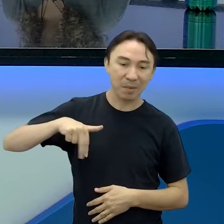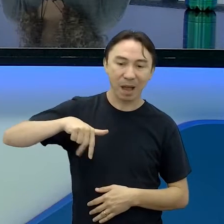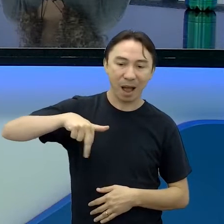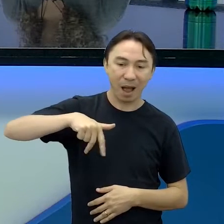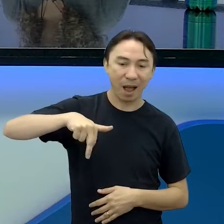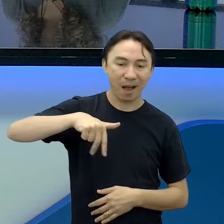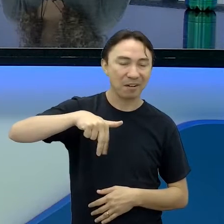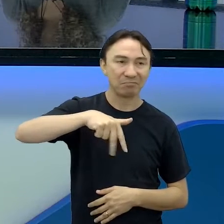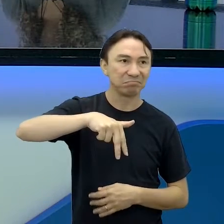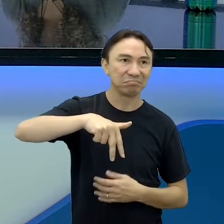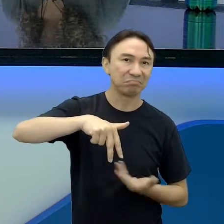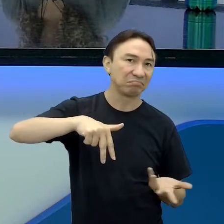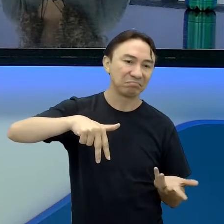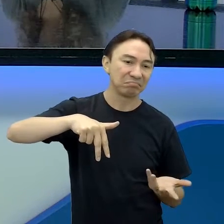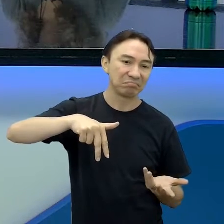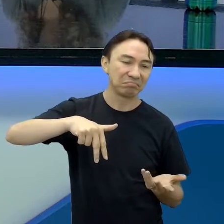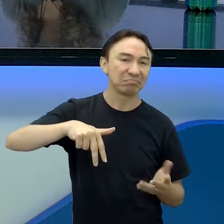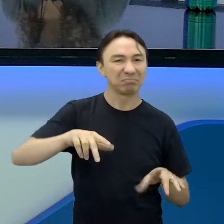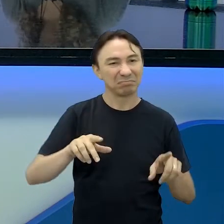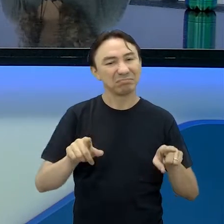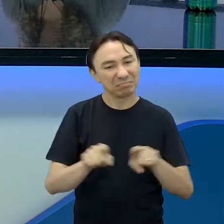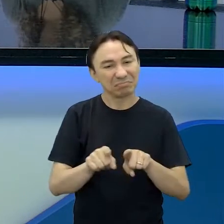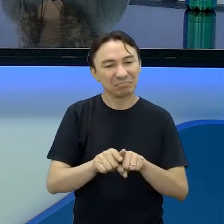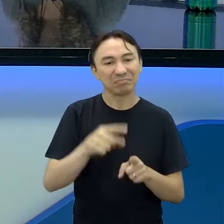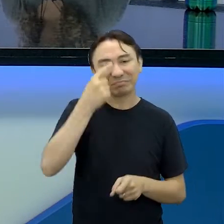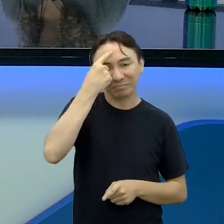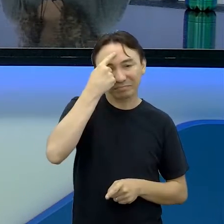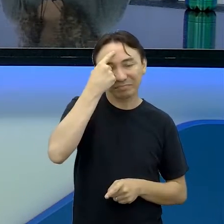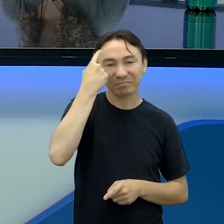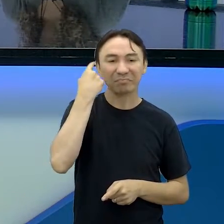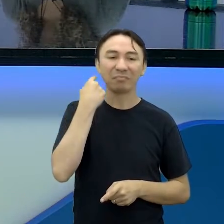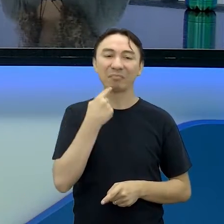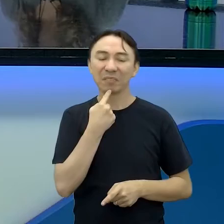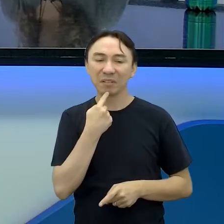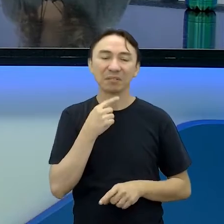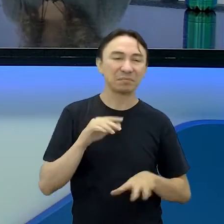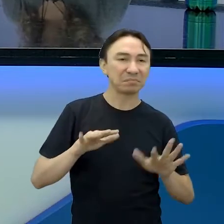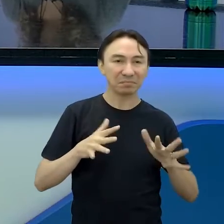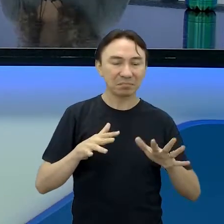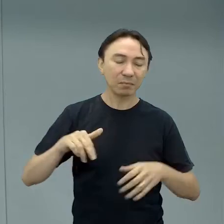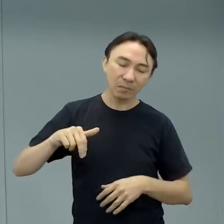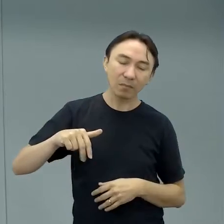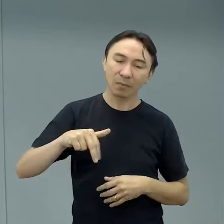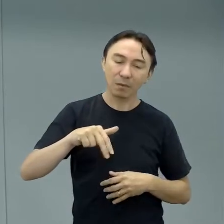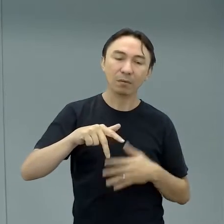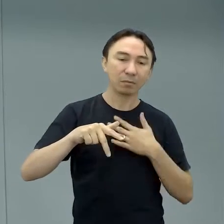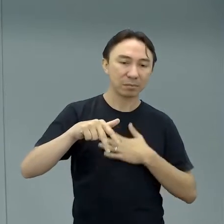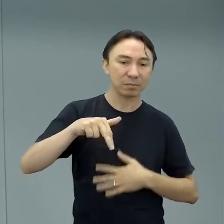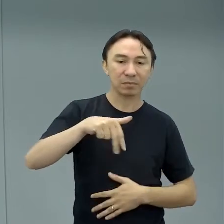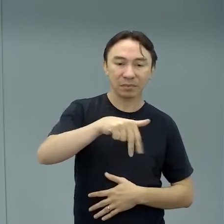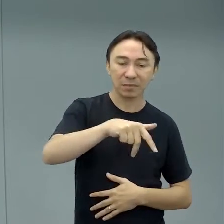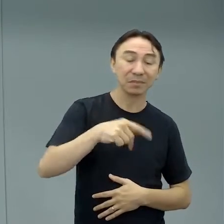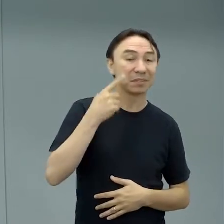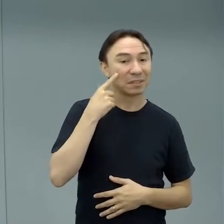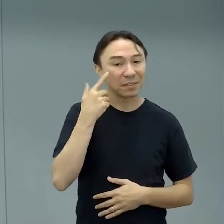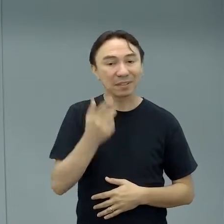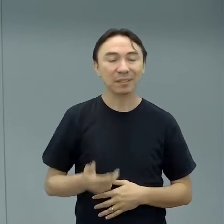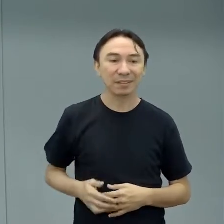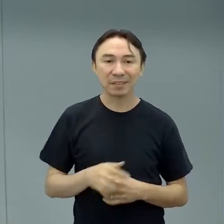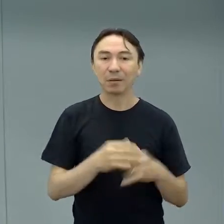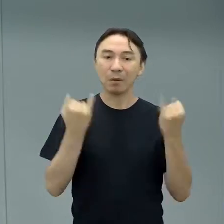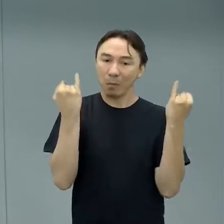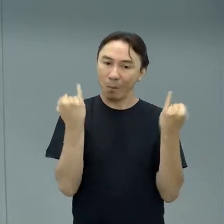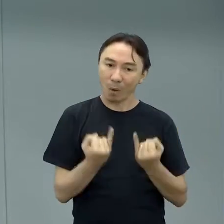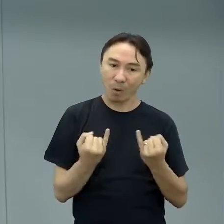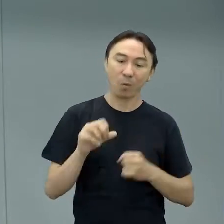durante acho que meia hora também, assim, a 5 quilômetros mais ou menos, você perde de 80 a 90 calorias. Aí eu disse